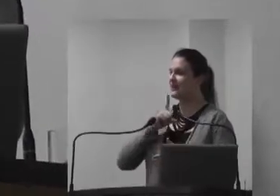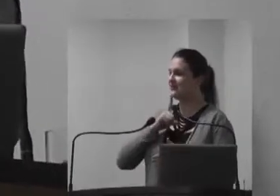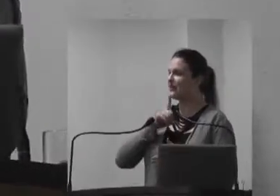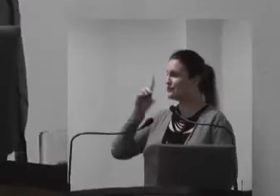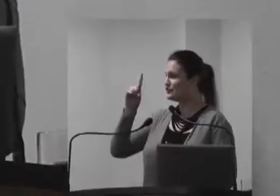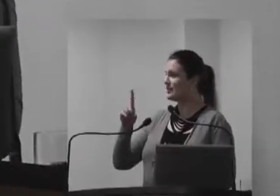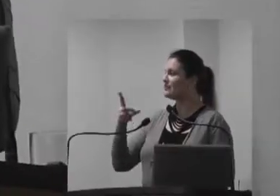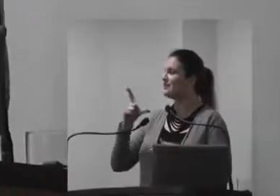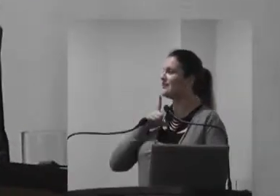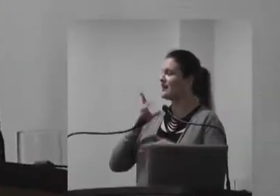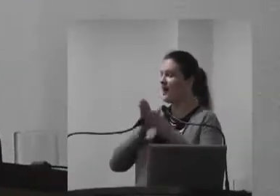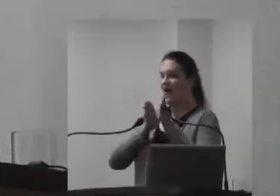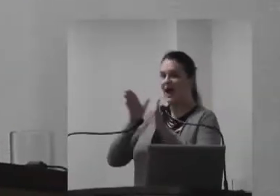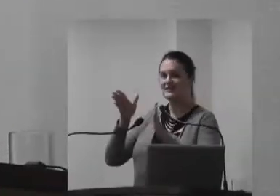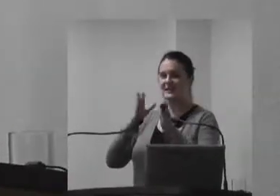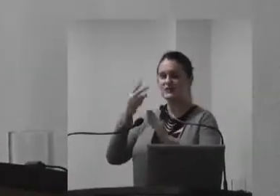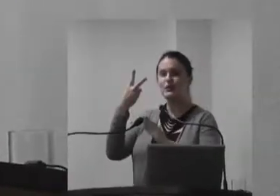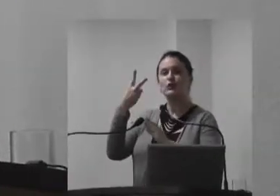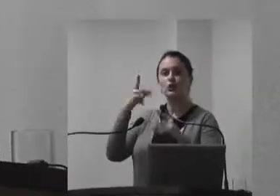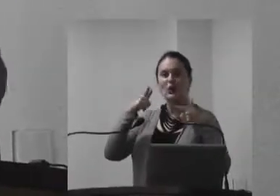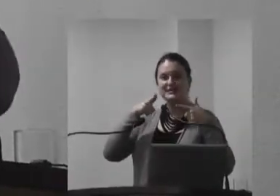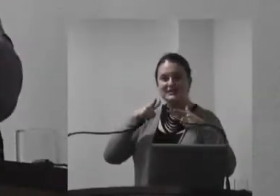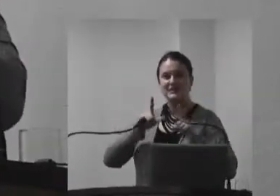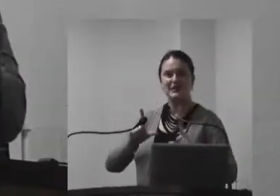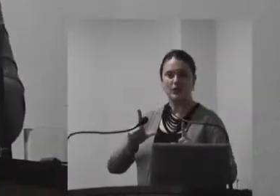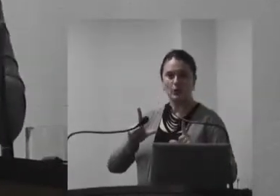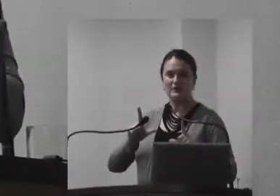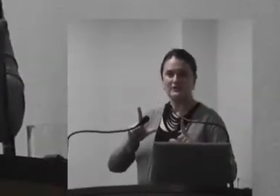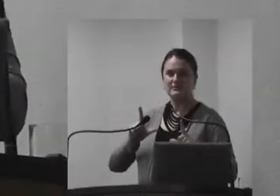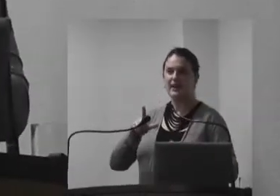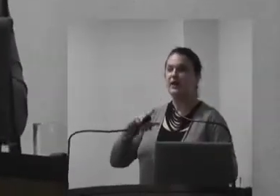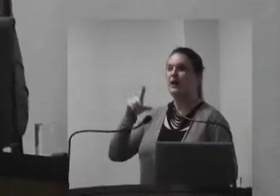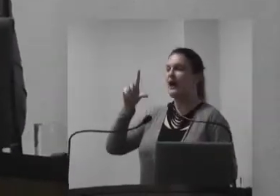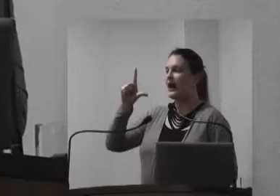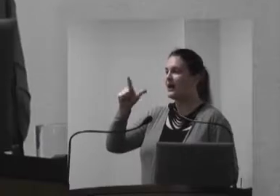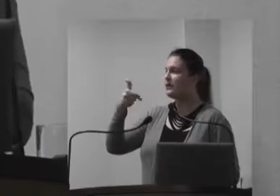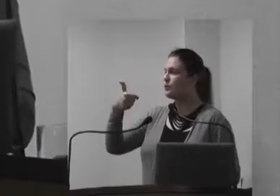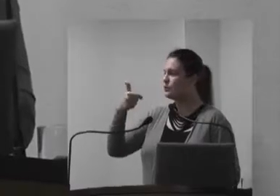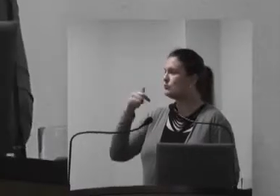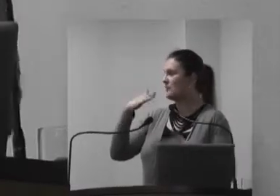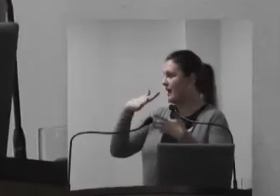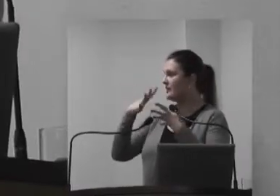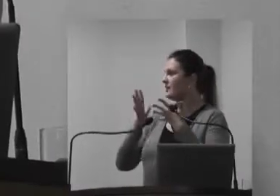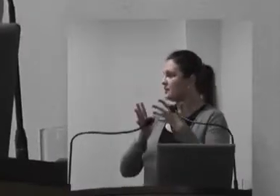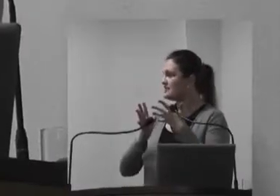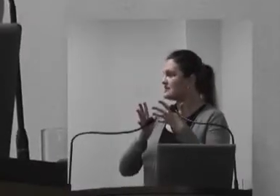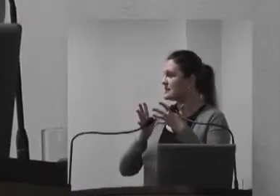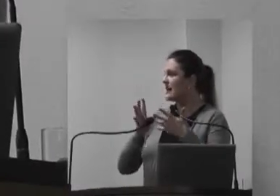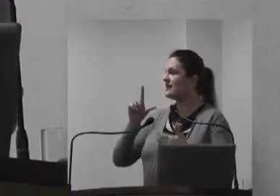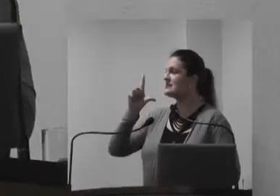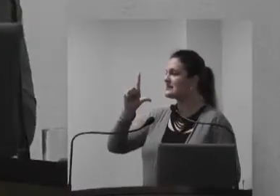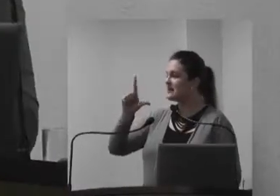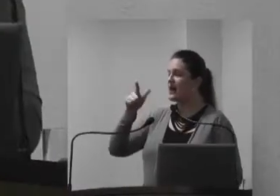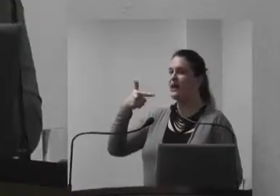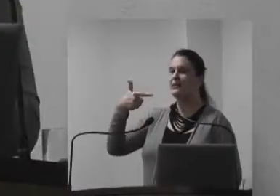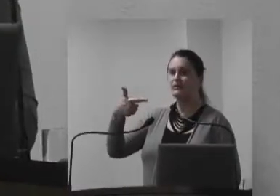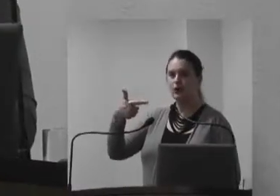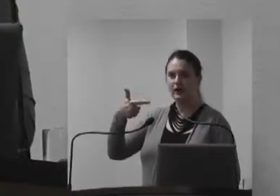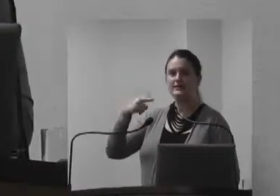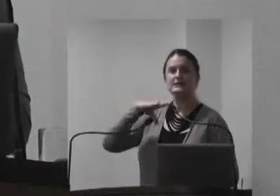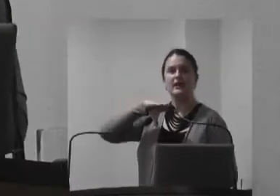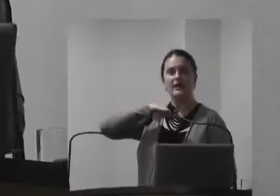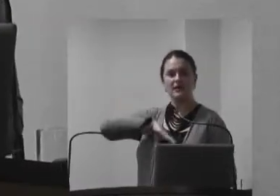bilíngue. Ele tem o direito de ter acesso a 2 línguas, né? A L1, que é a língua de sinais, e